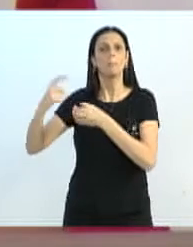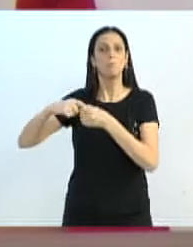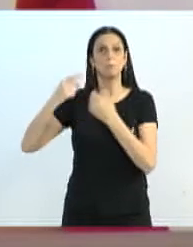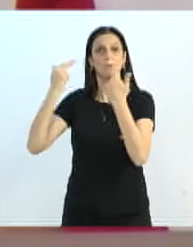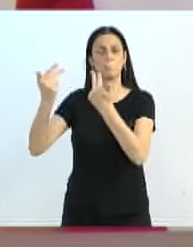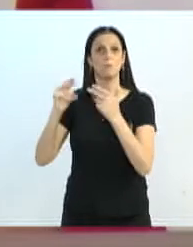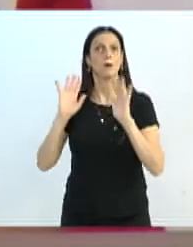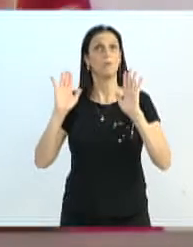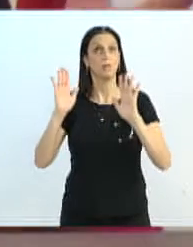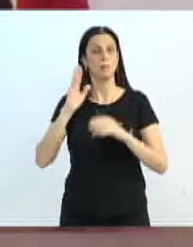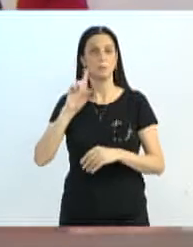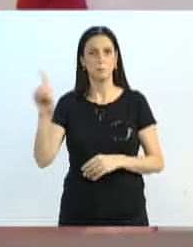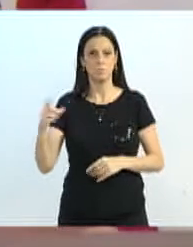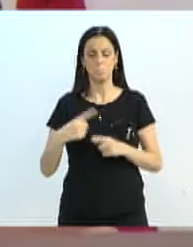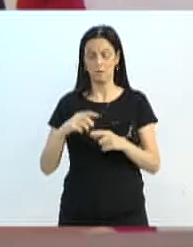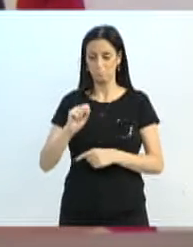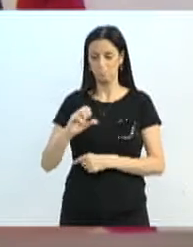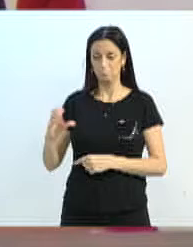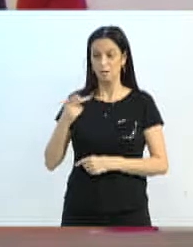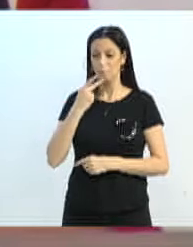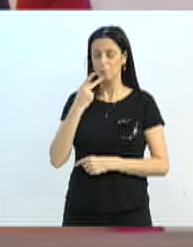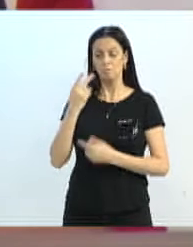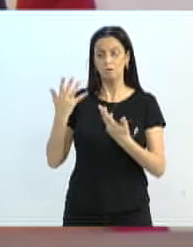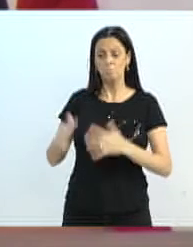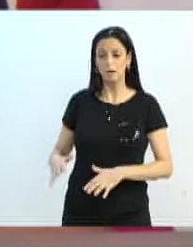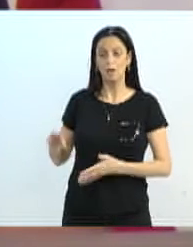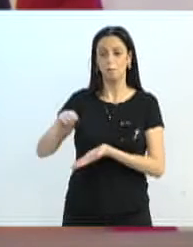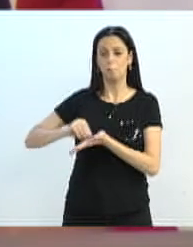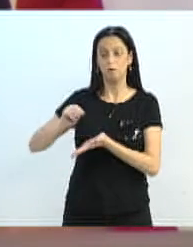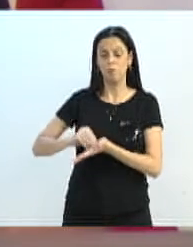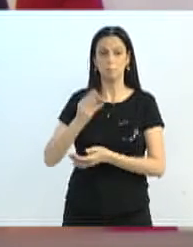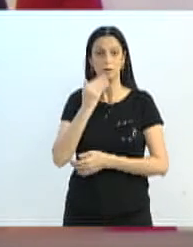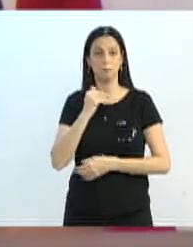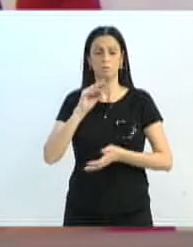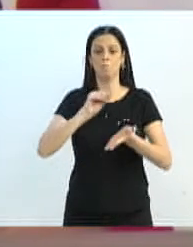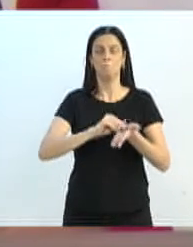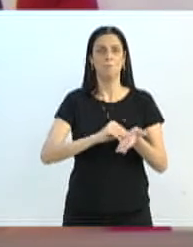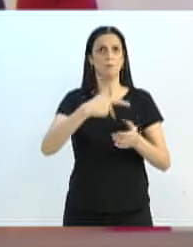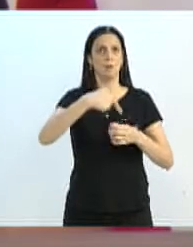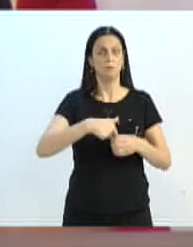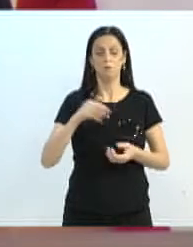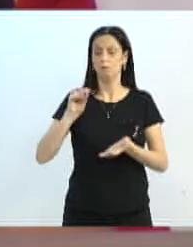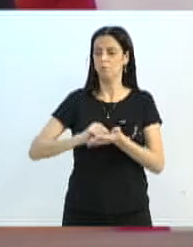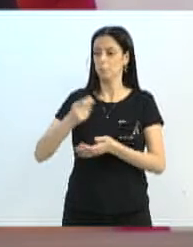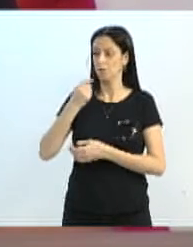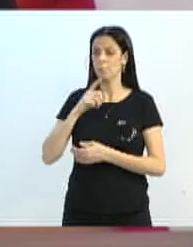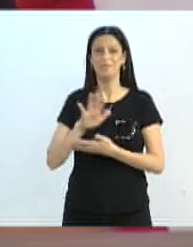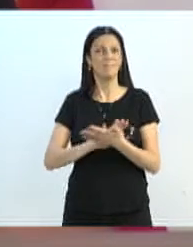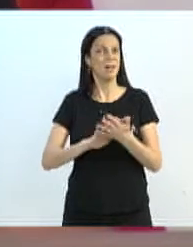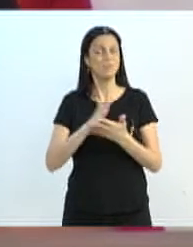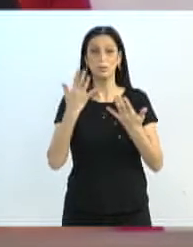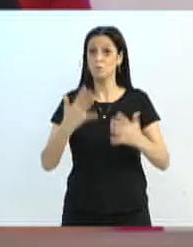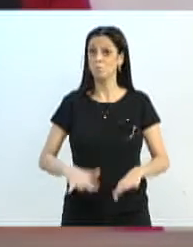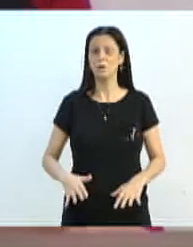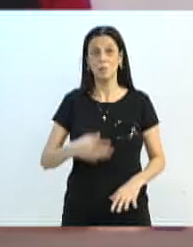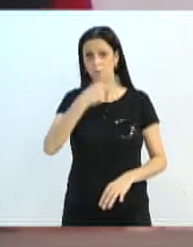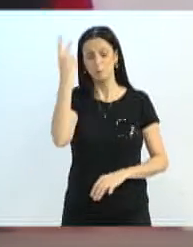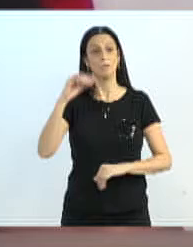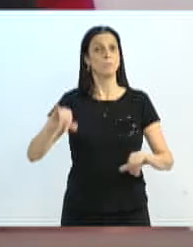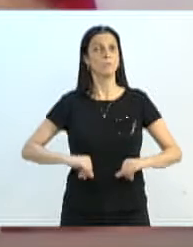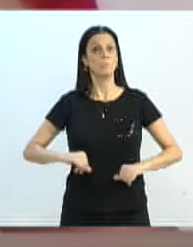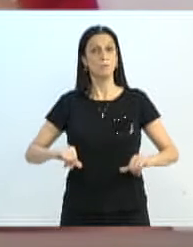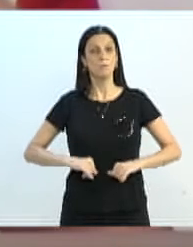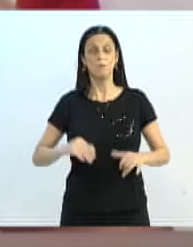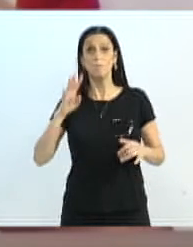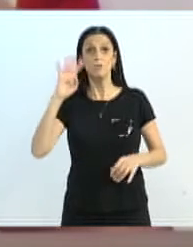Catarina. Porque não queremos ver falta de comida nos mercados, vereador Bruno, remédios, ainda mais